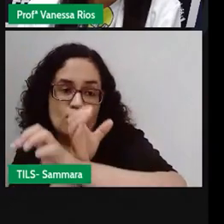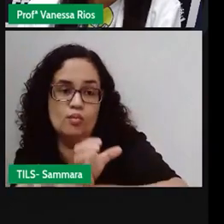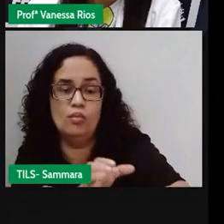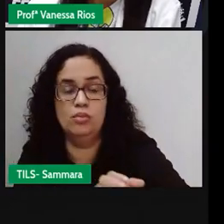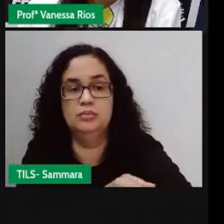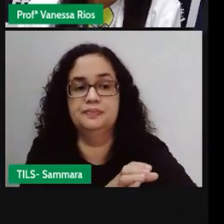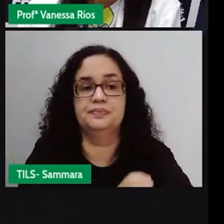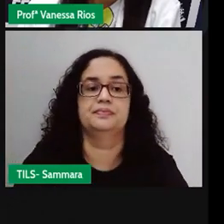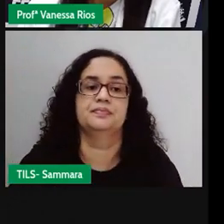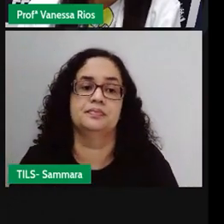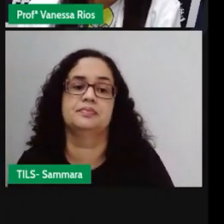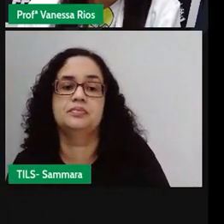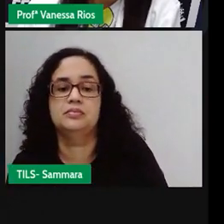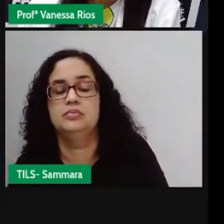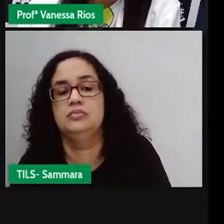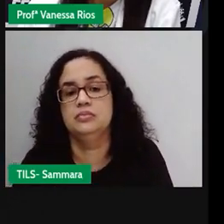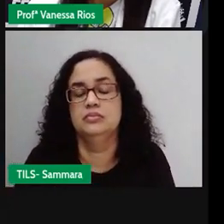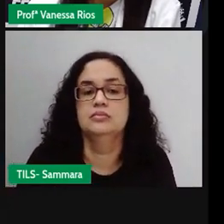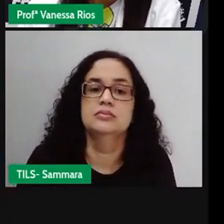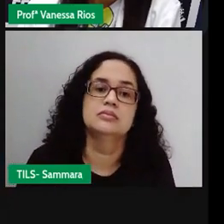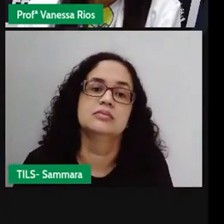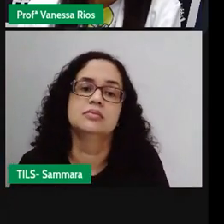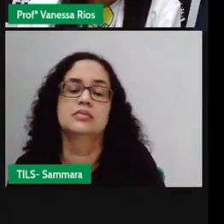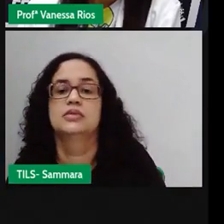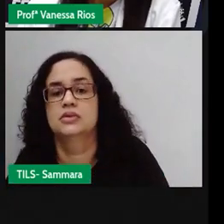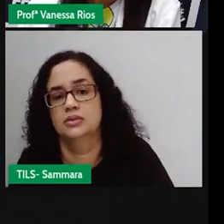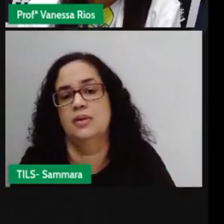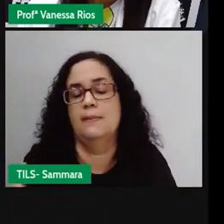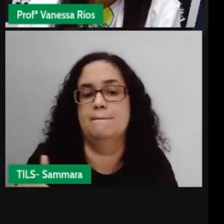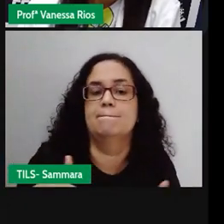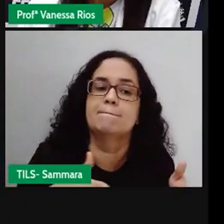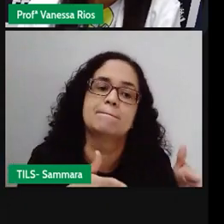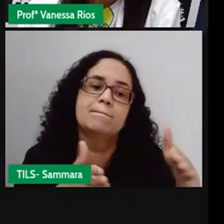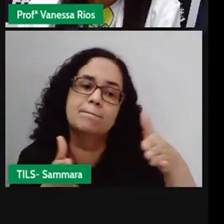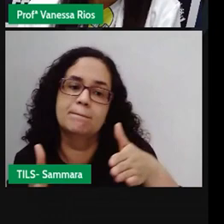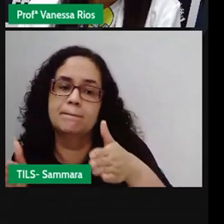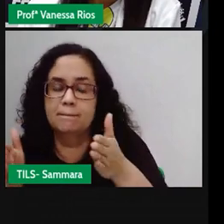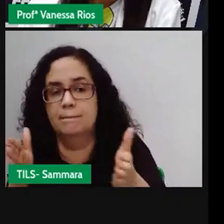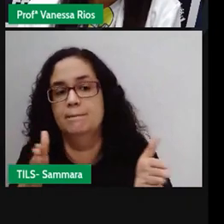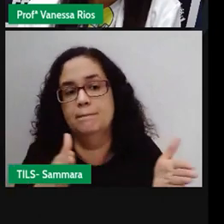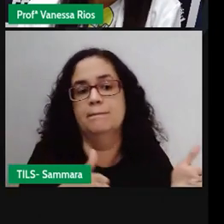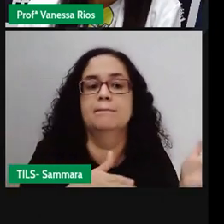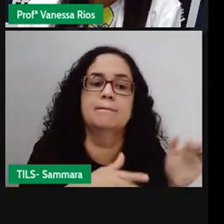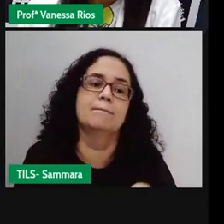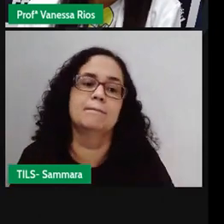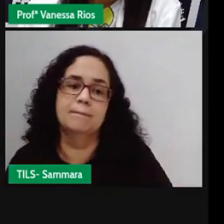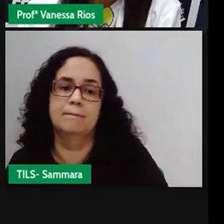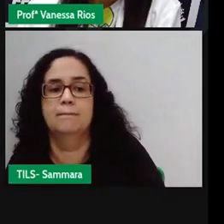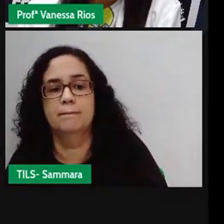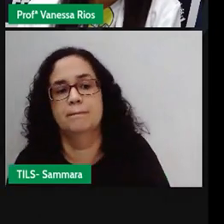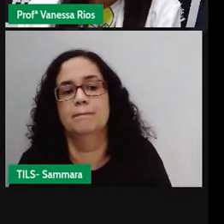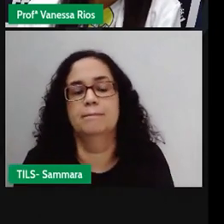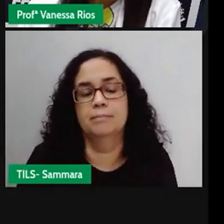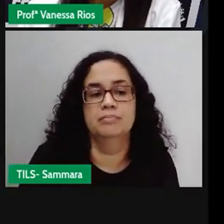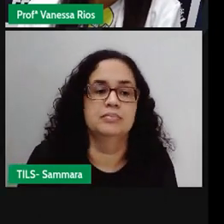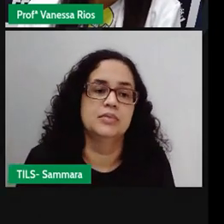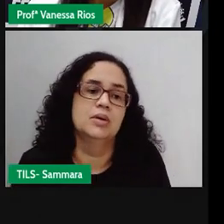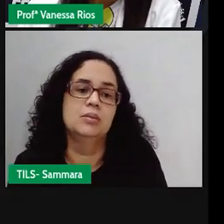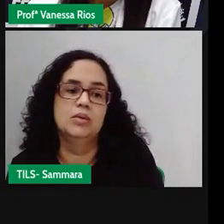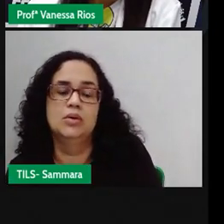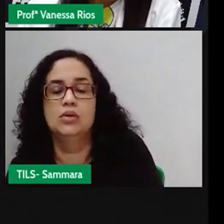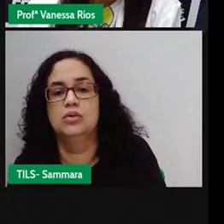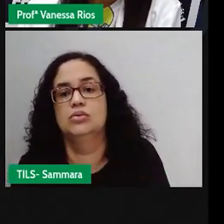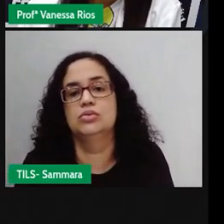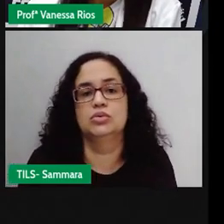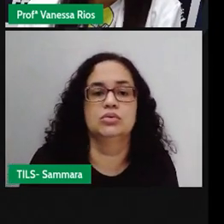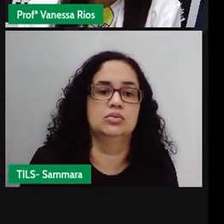sertão, por onde tudo passa, passarinho, caminhão.